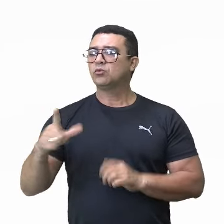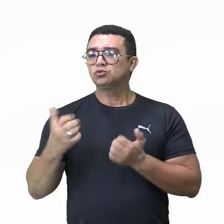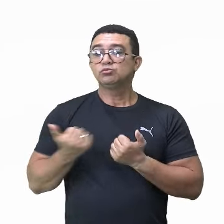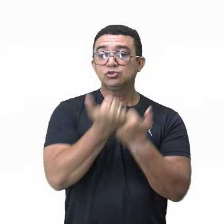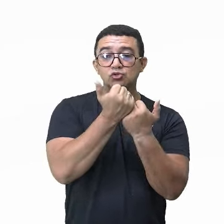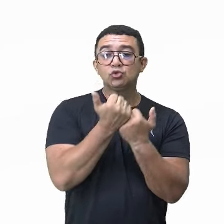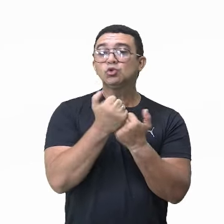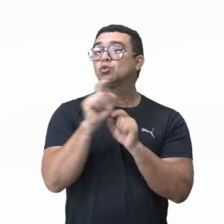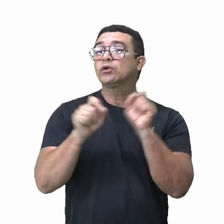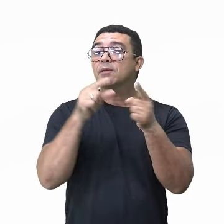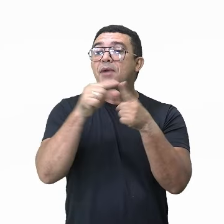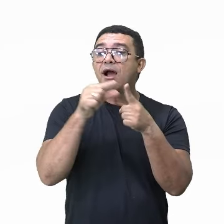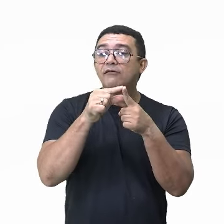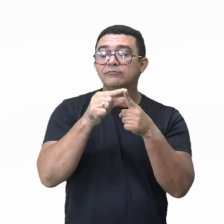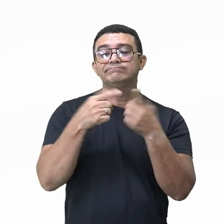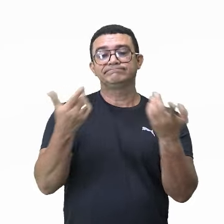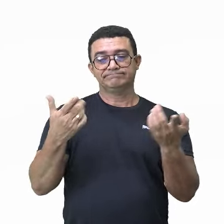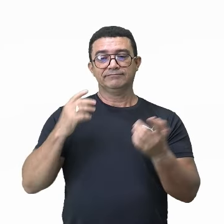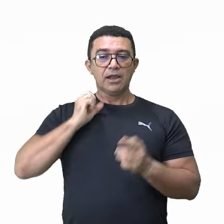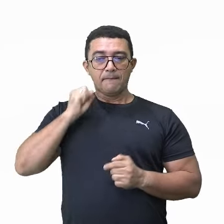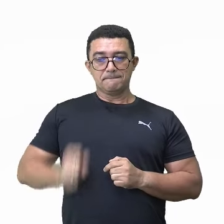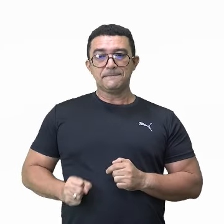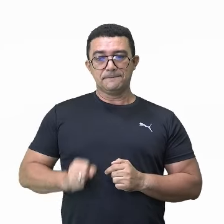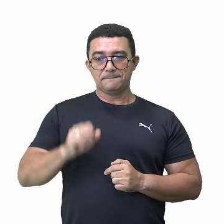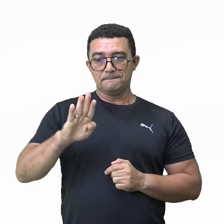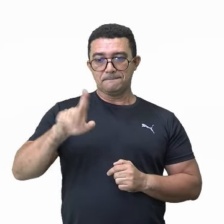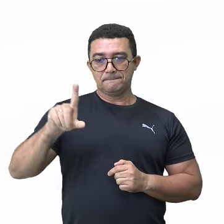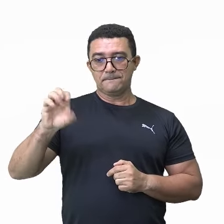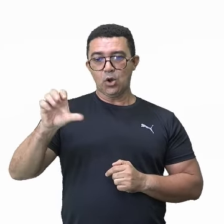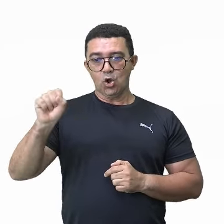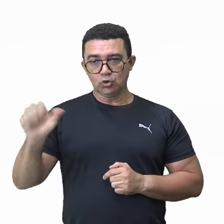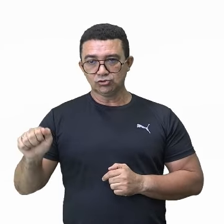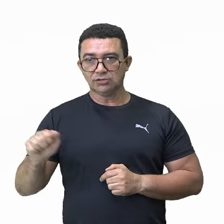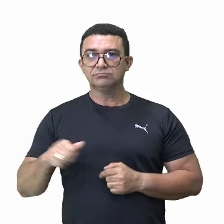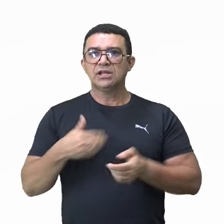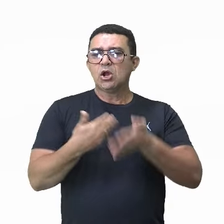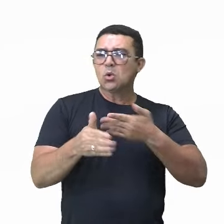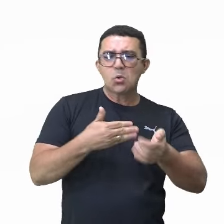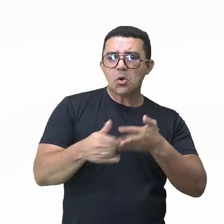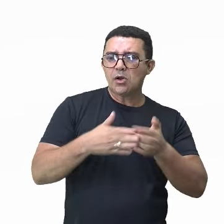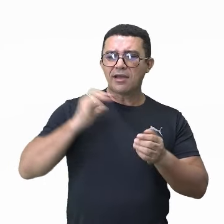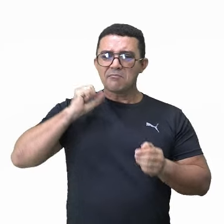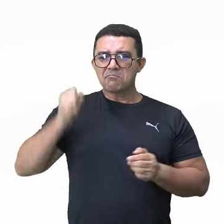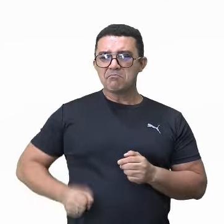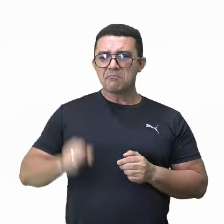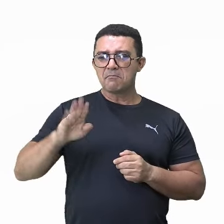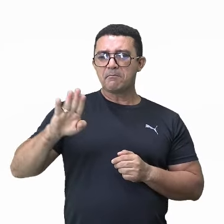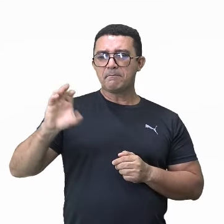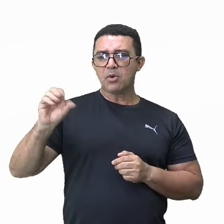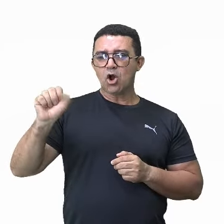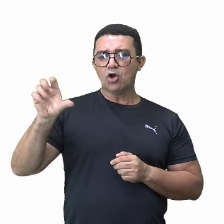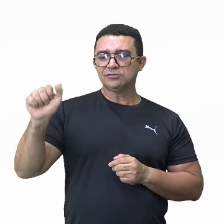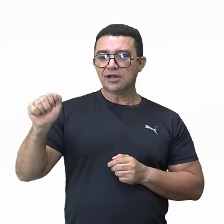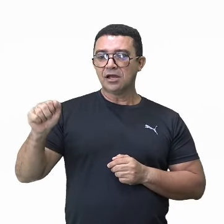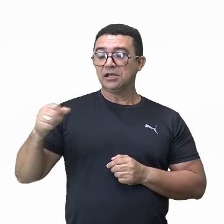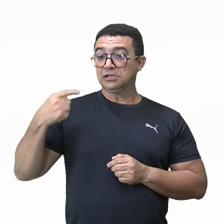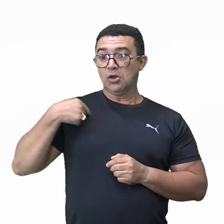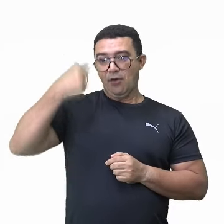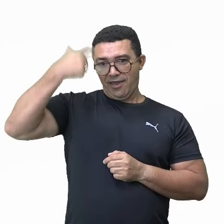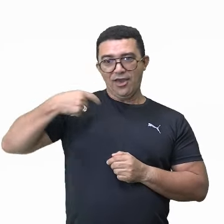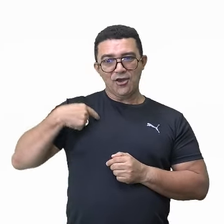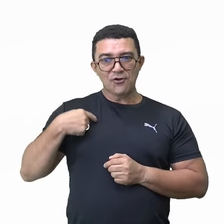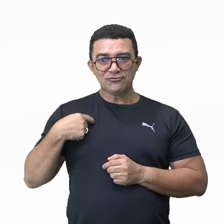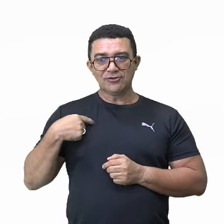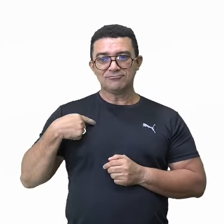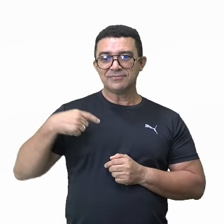bolsa porque não é entre aspas qualquer bolsa é a bolsa paquerada aí por alguém no caso eu paquerei a